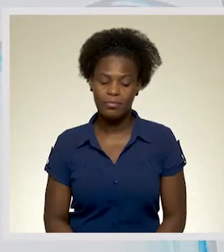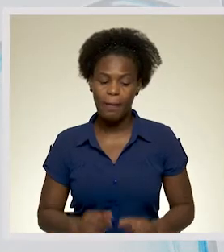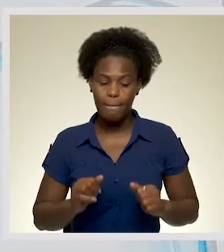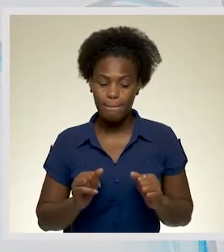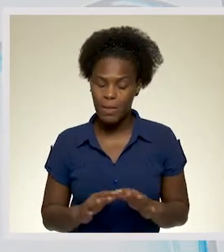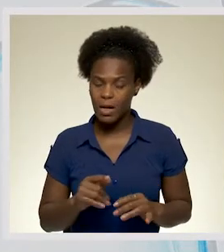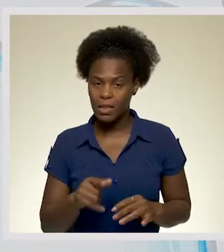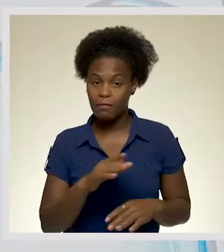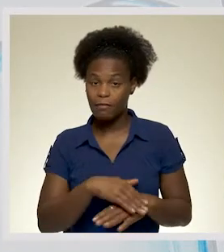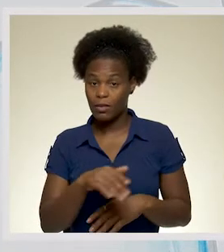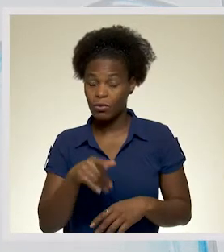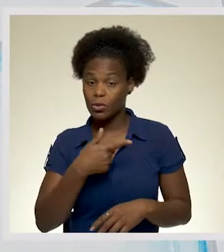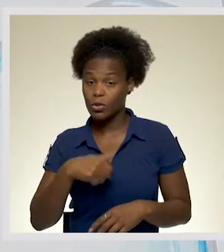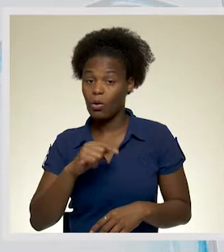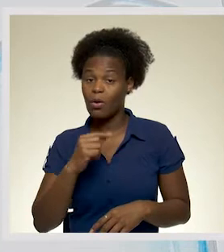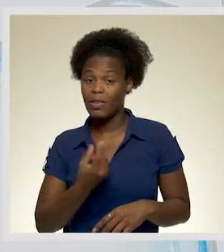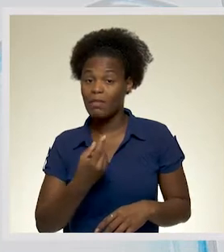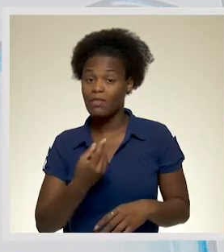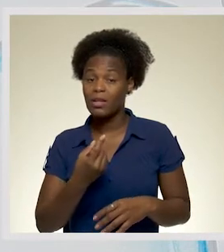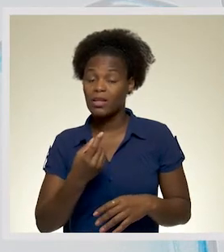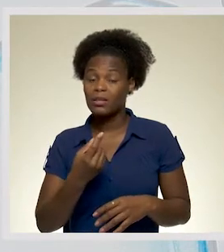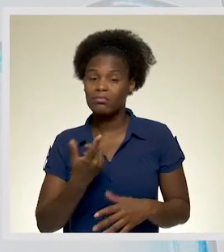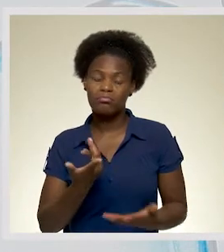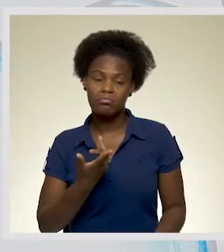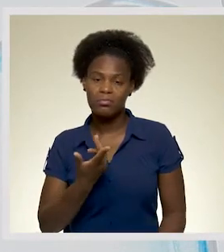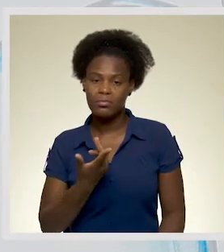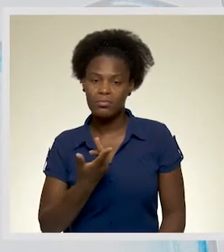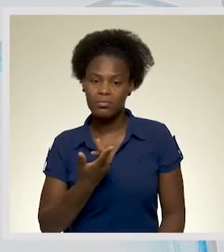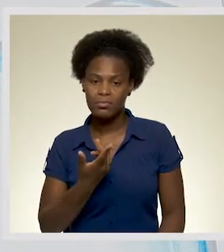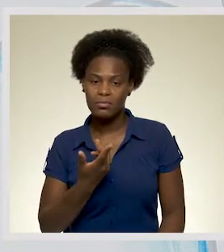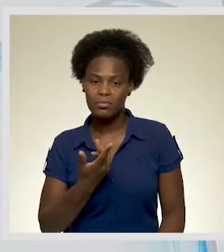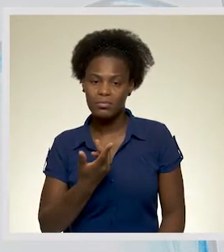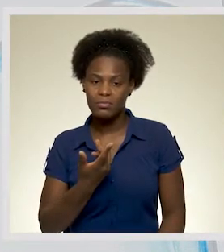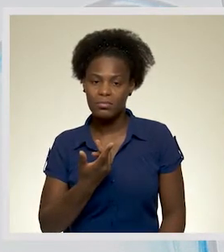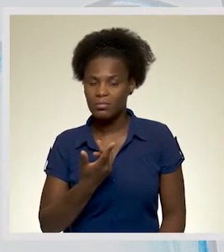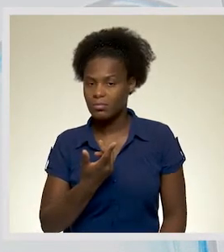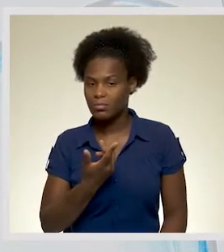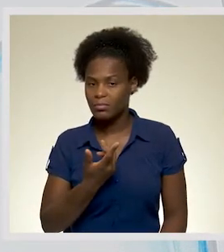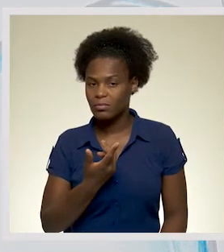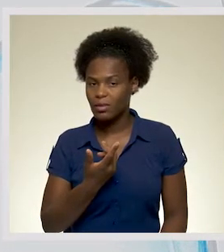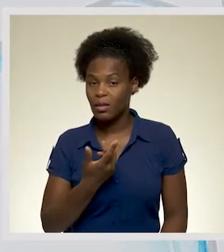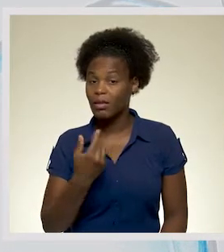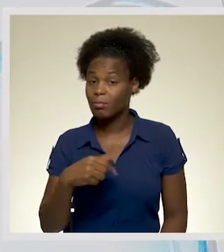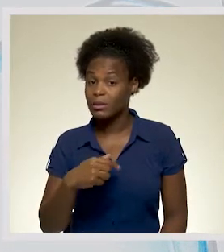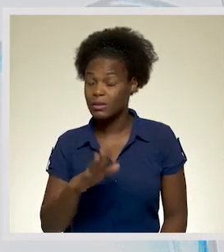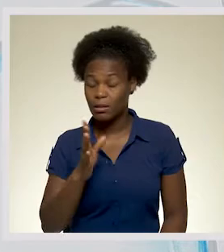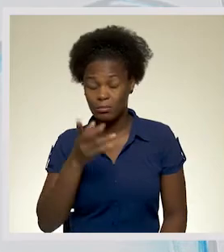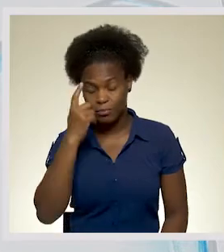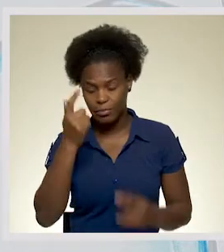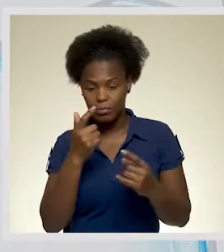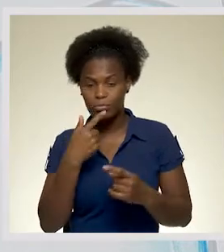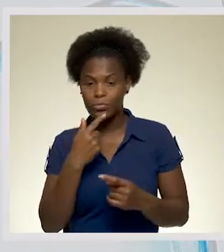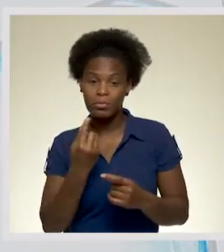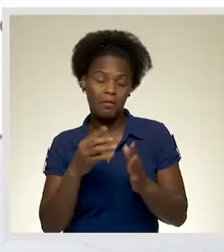são fatores que devemos ter muito em consideração para evitar a poluição.